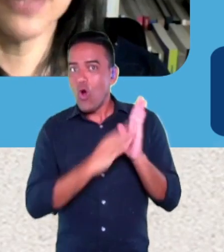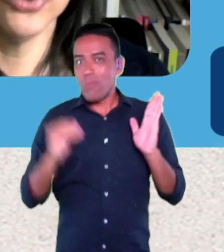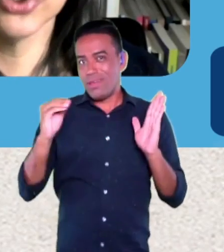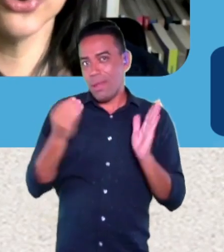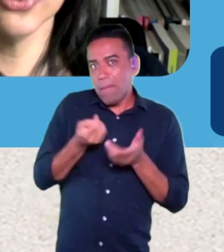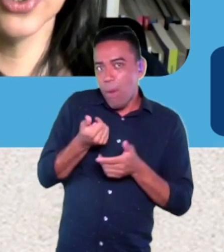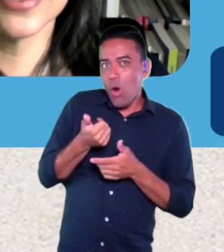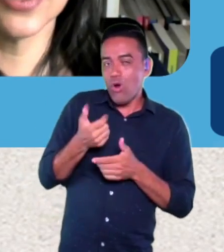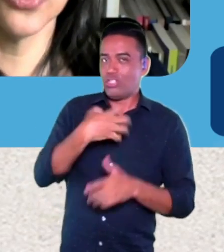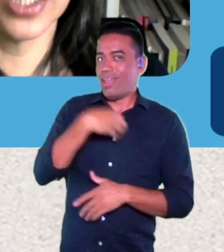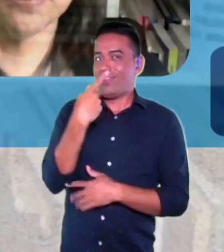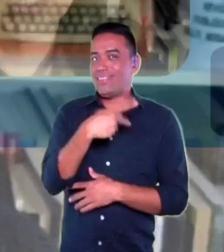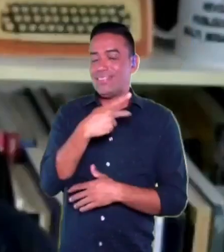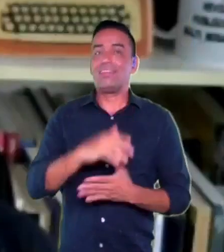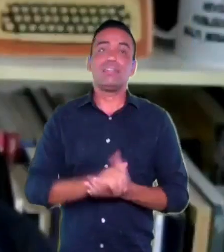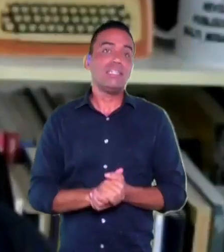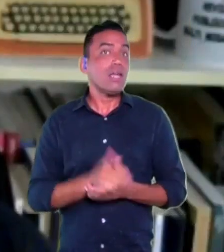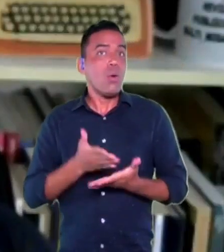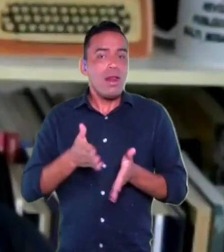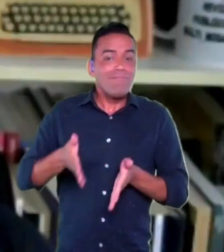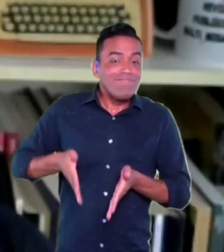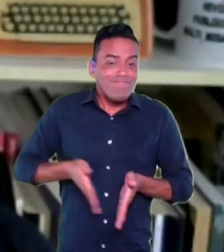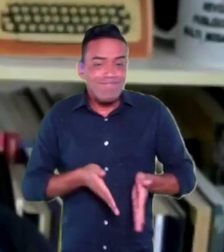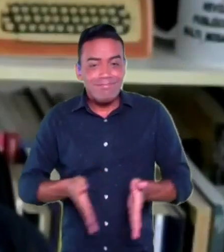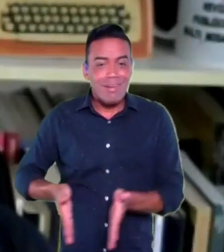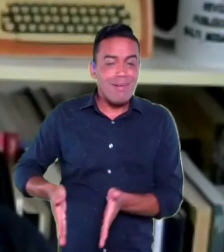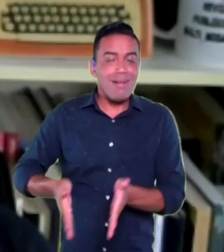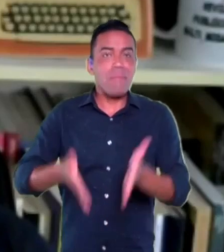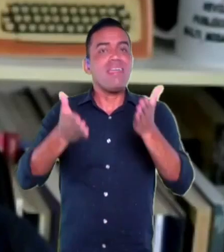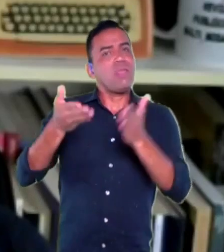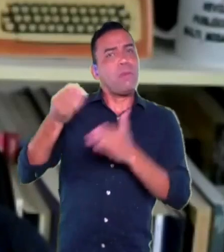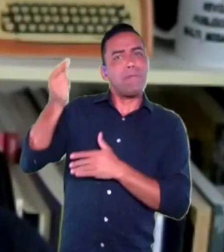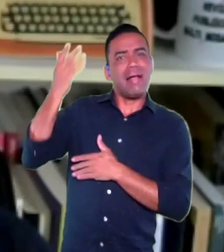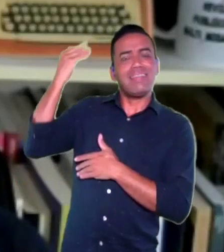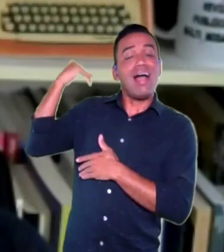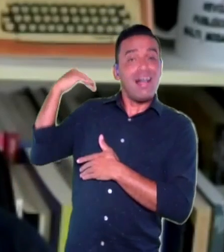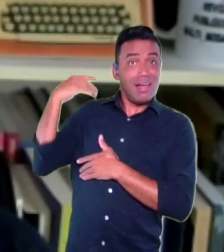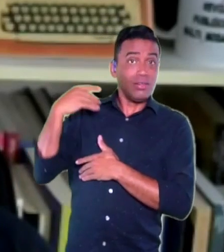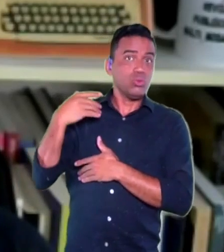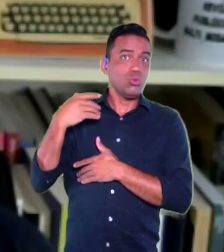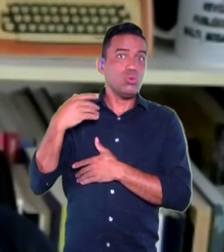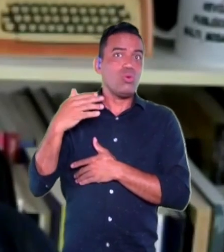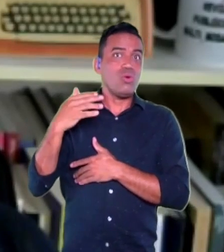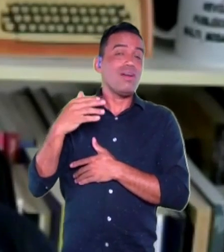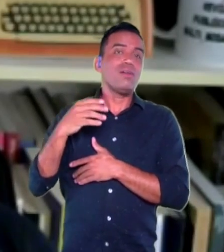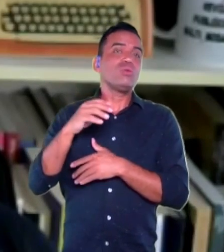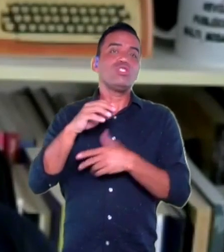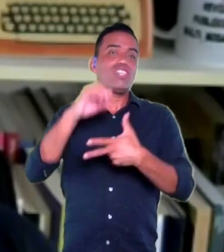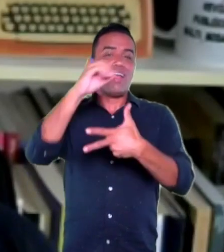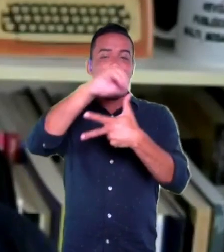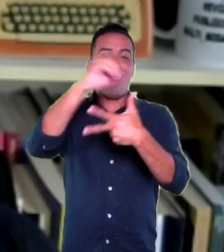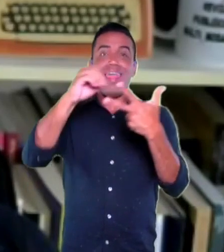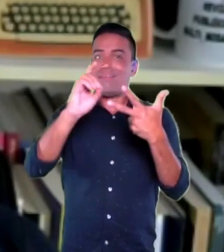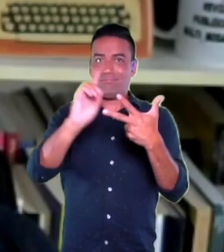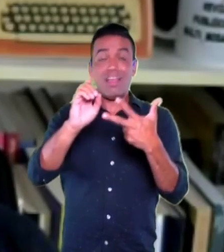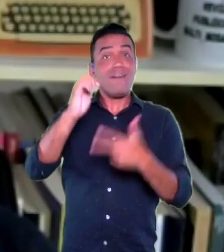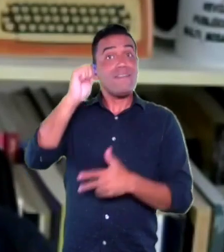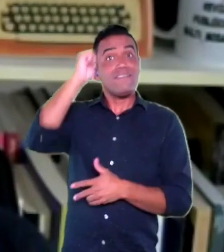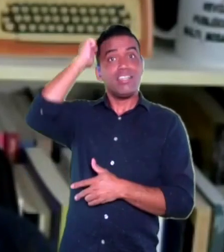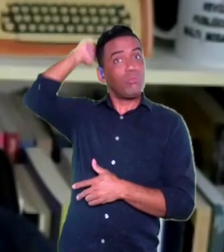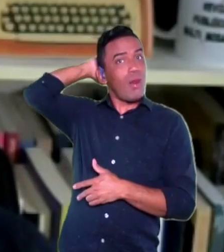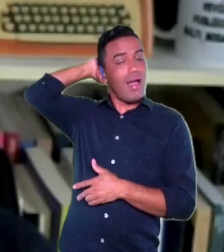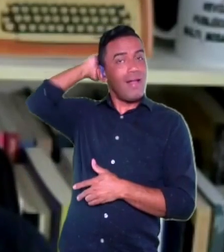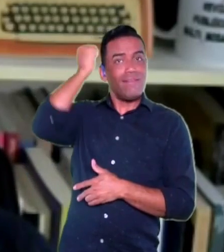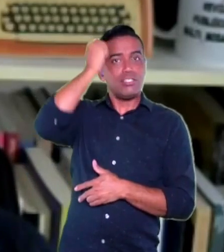Então era muito, assim, um caminho meio... Na minha época tinha vestibular, né? Não era Enem. E o vestibular soltava uma lista